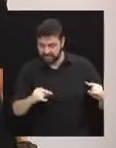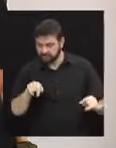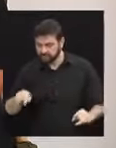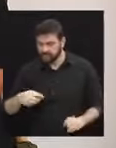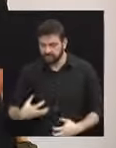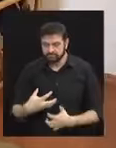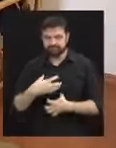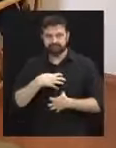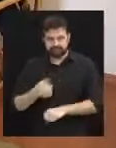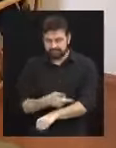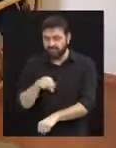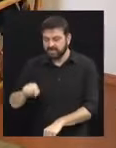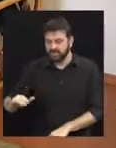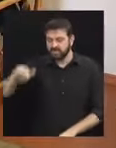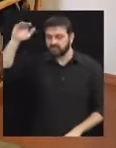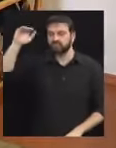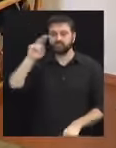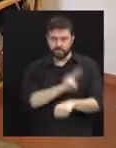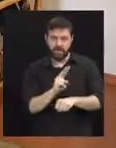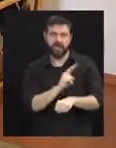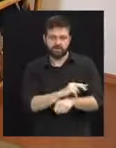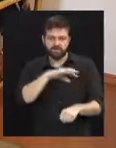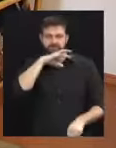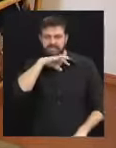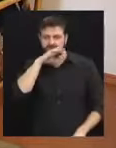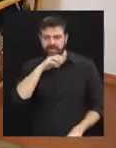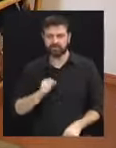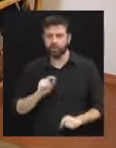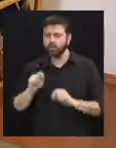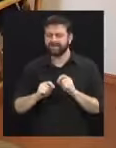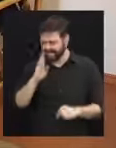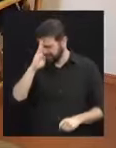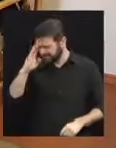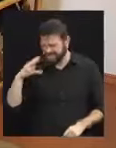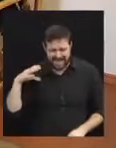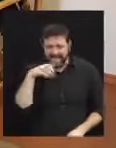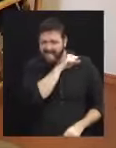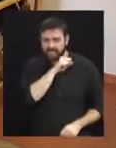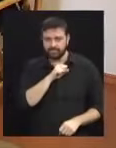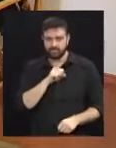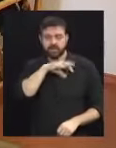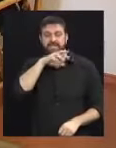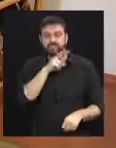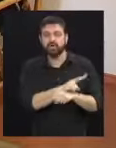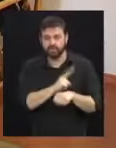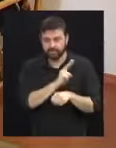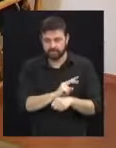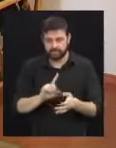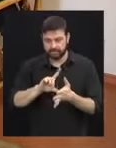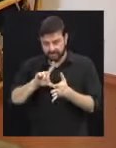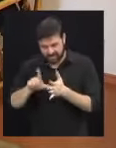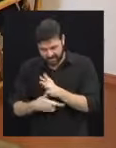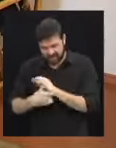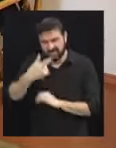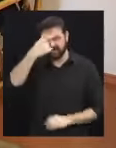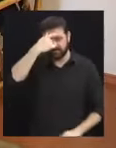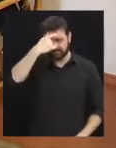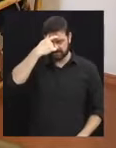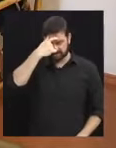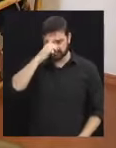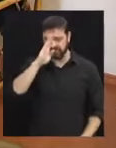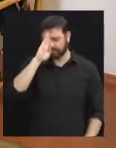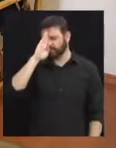é o protetor de amanhã. O que é mais urgente para se fazer na causa animal? Depois da conscientização, que é o